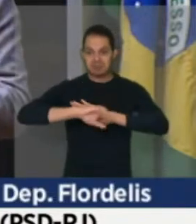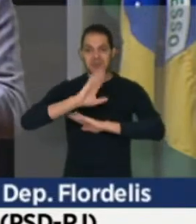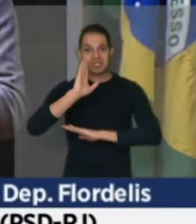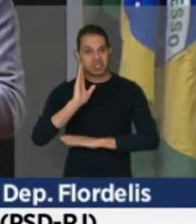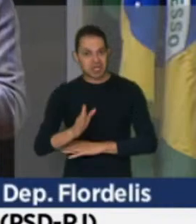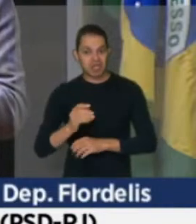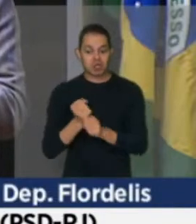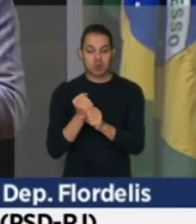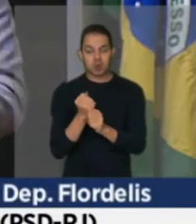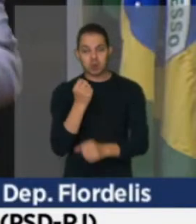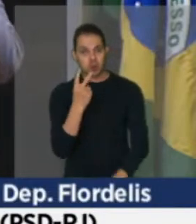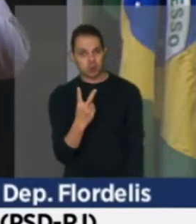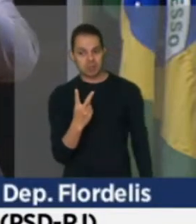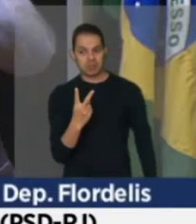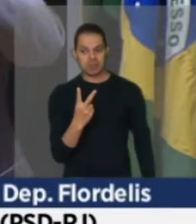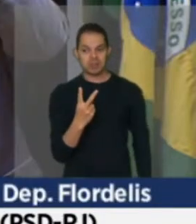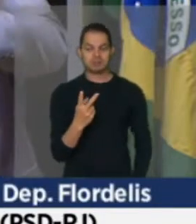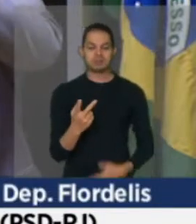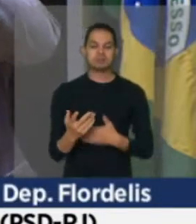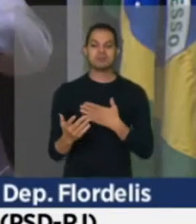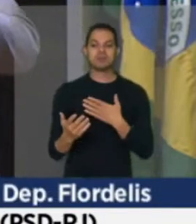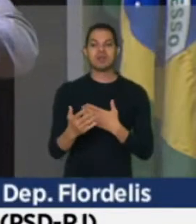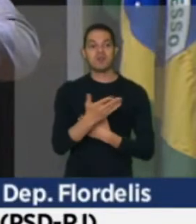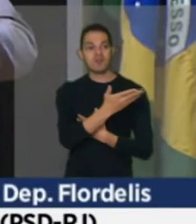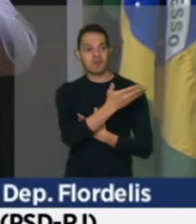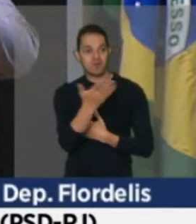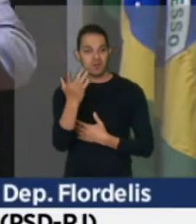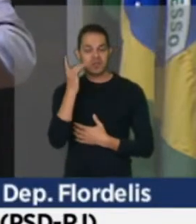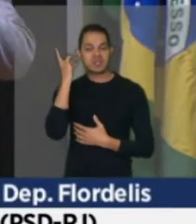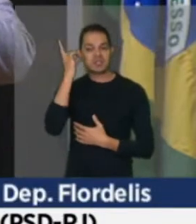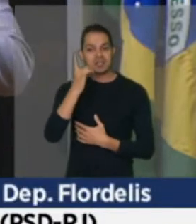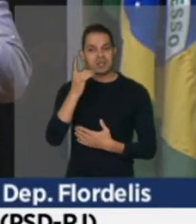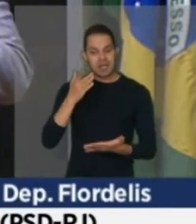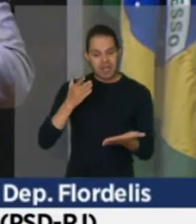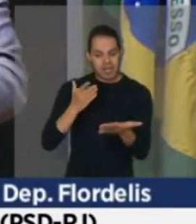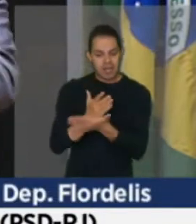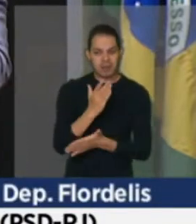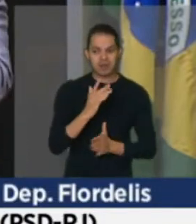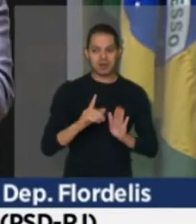crime, e apesar de Vossas Excelências terem aprovado a lei